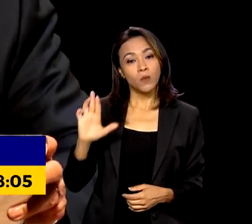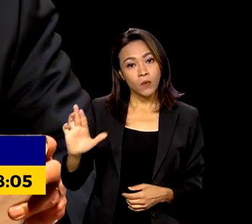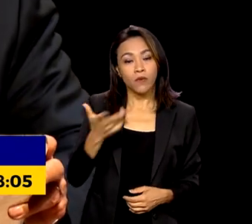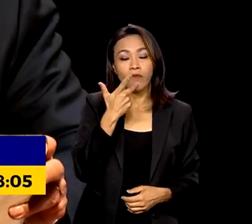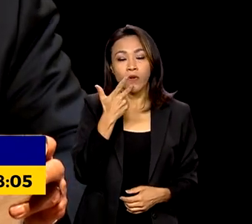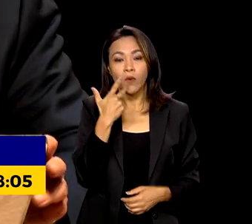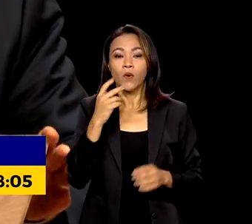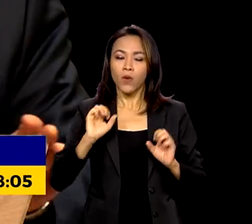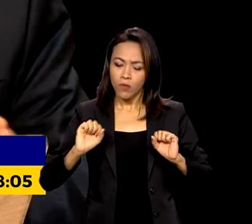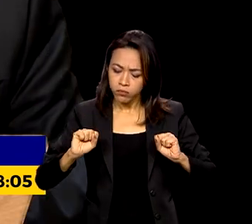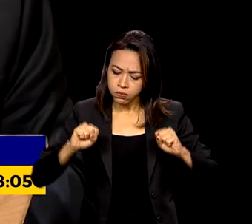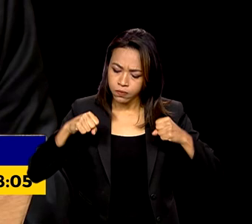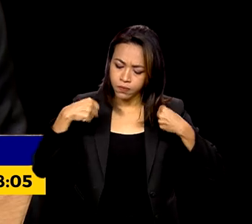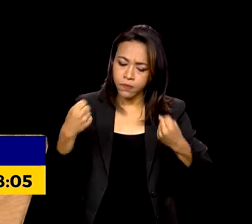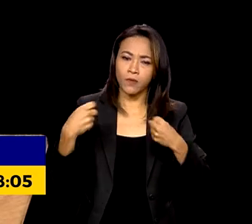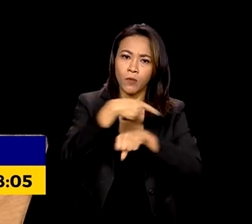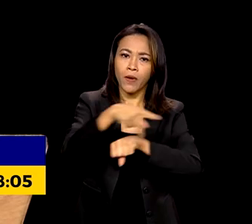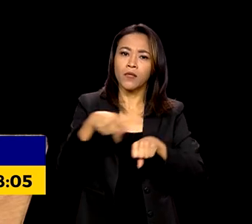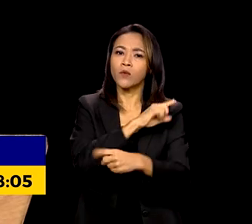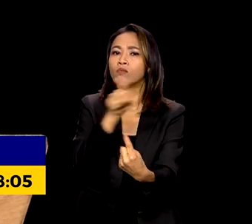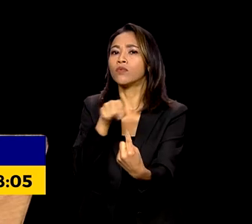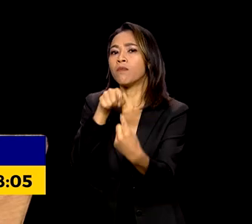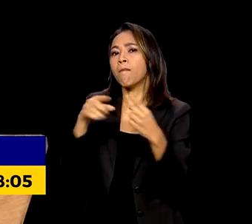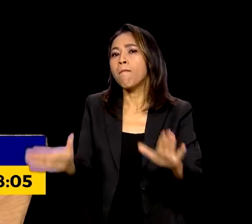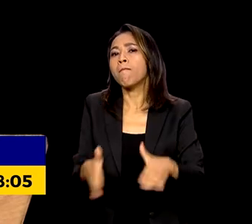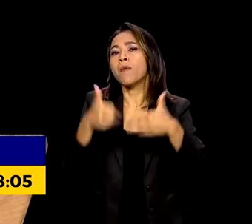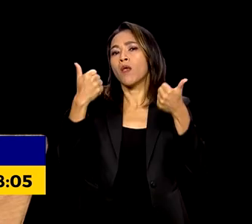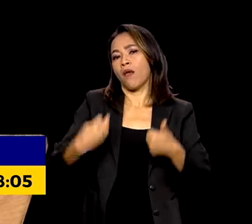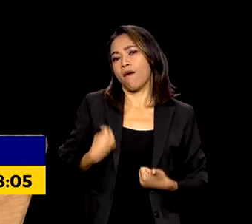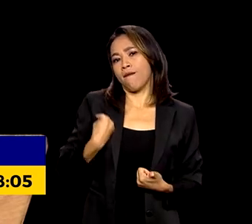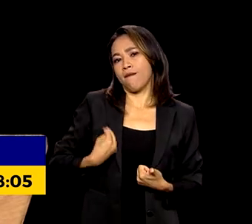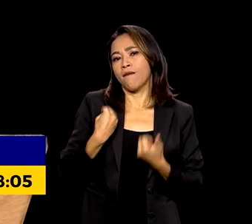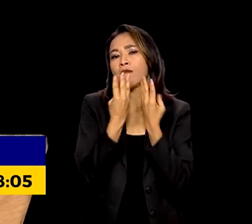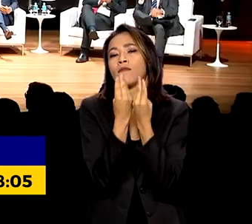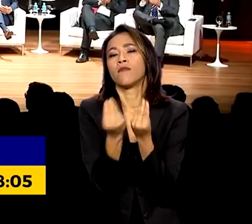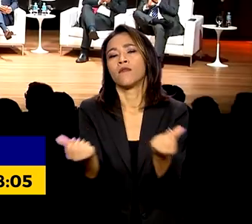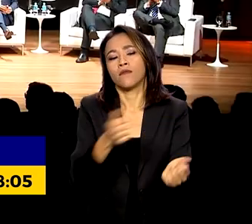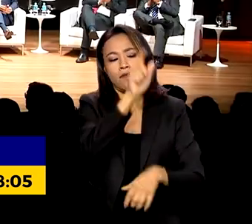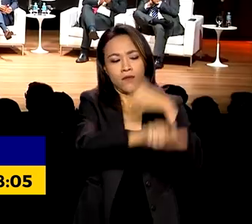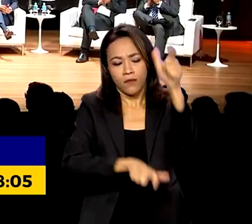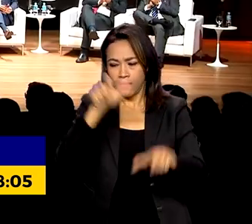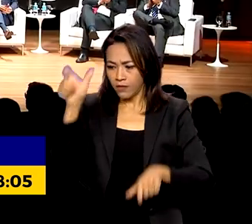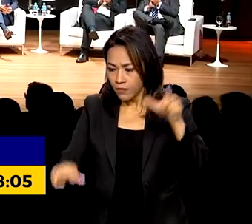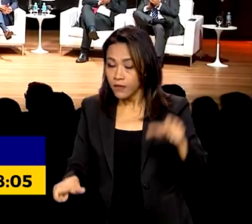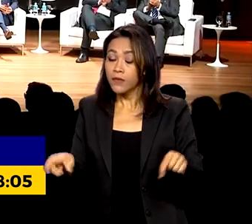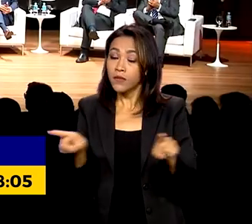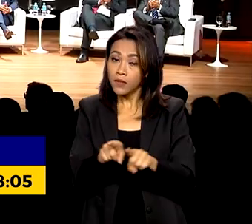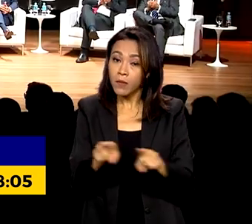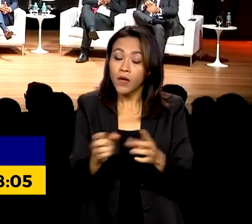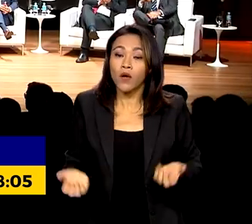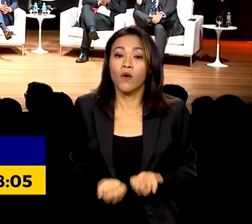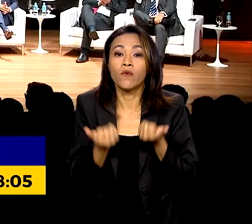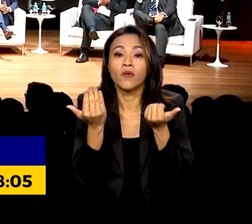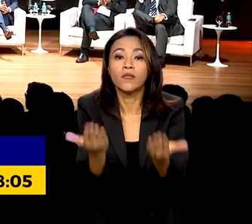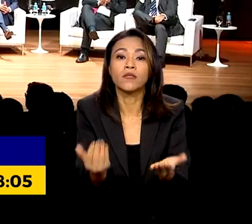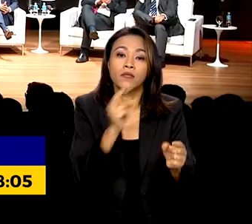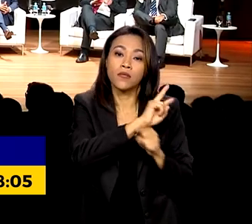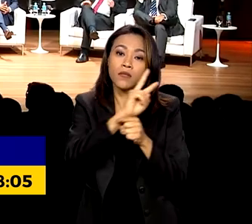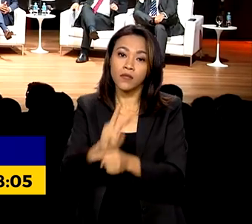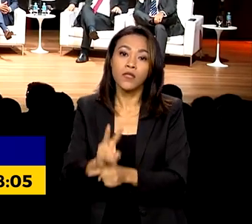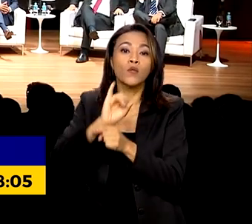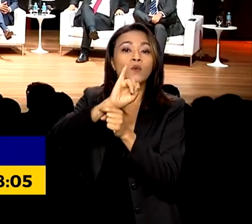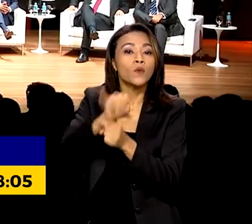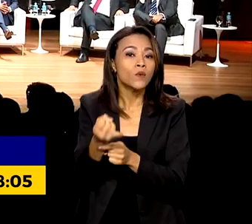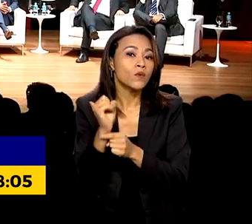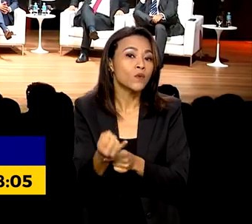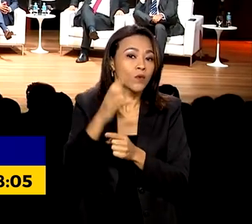do país para melhorar a qualidade de vida da população e da necessidade da oferta de crédito a juros